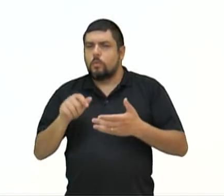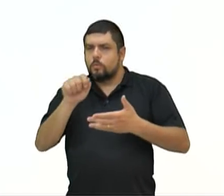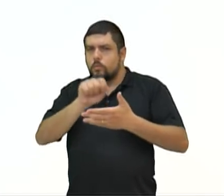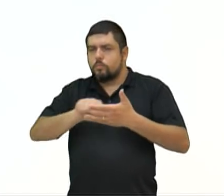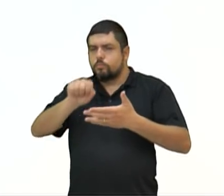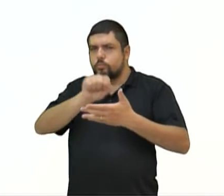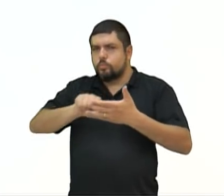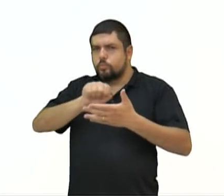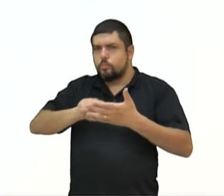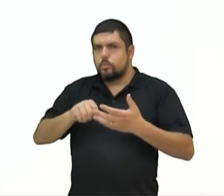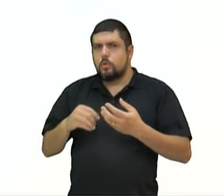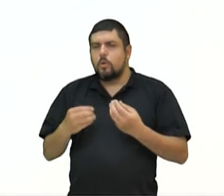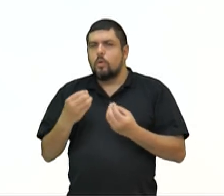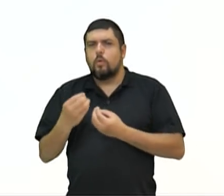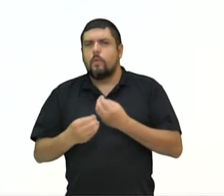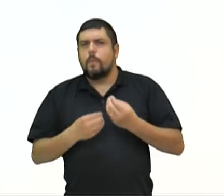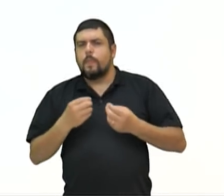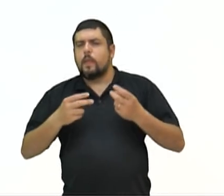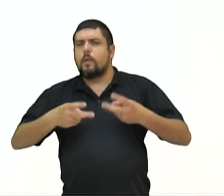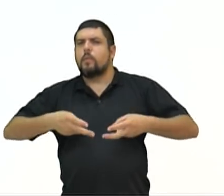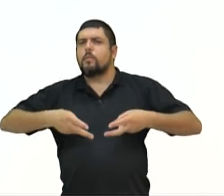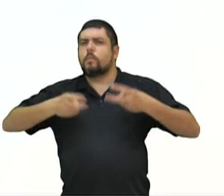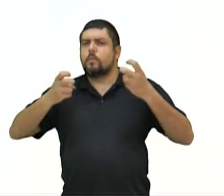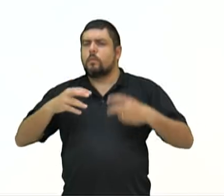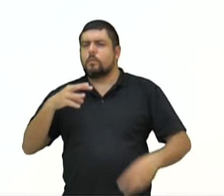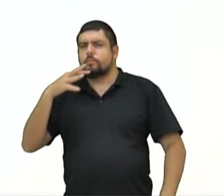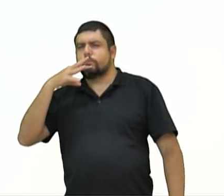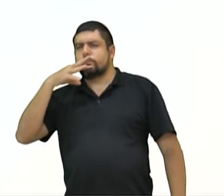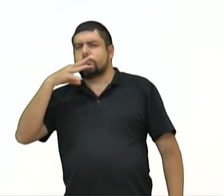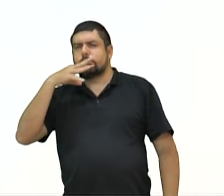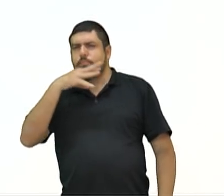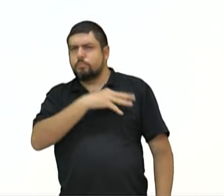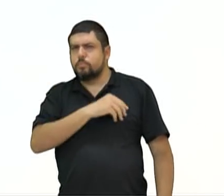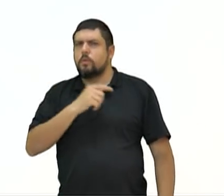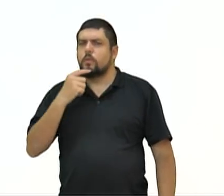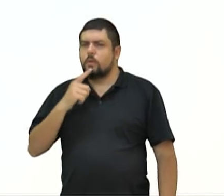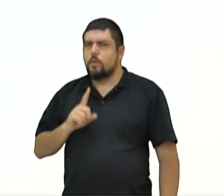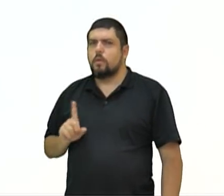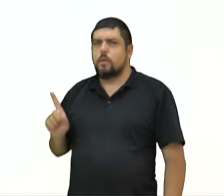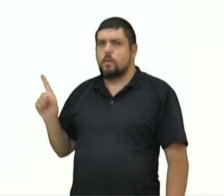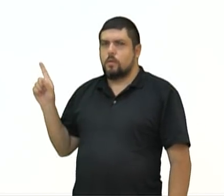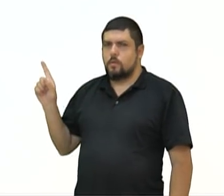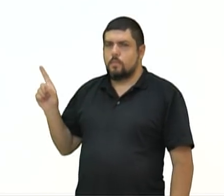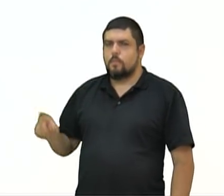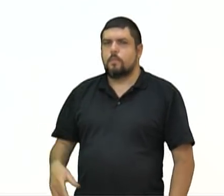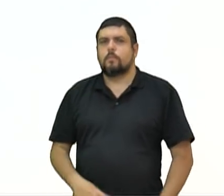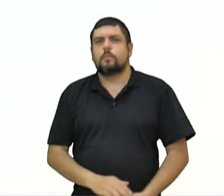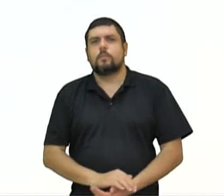tentar localizar aí de que forma que a gente explica a presença do humor, né, nessas imagens aí.